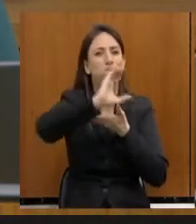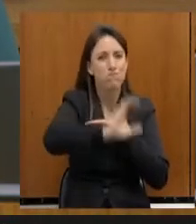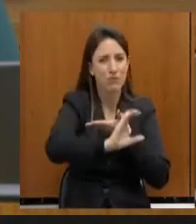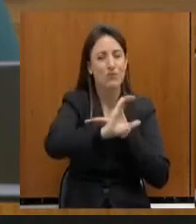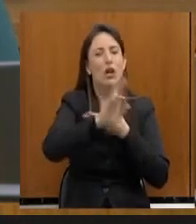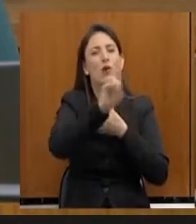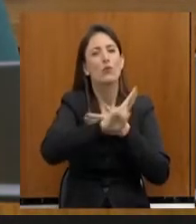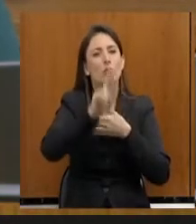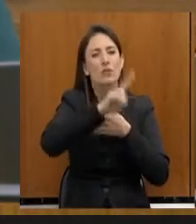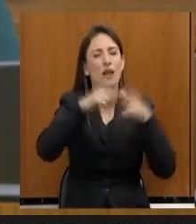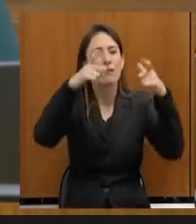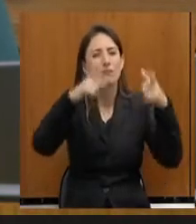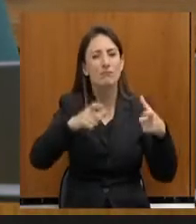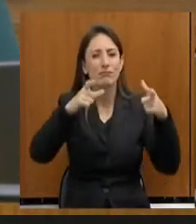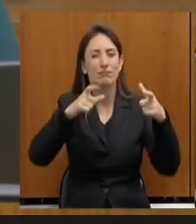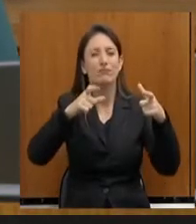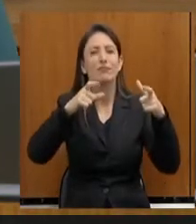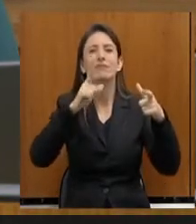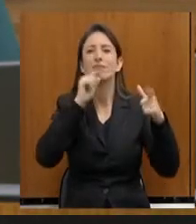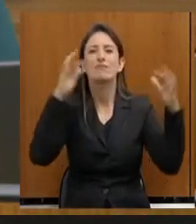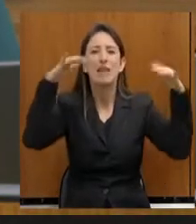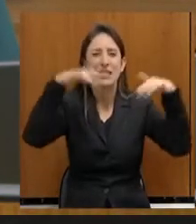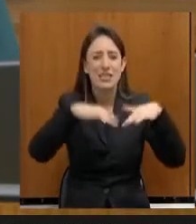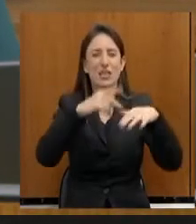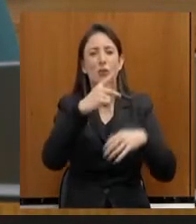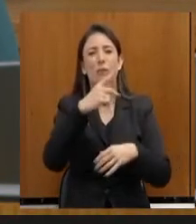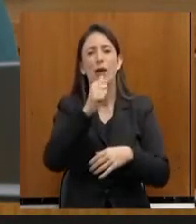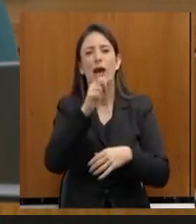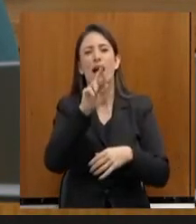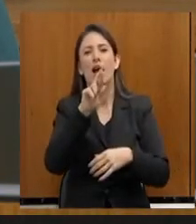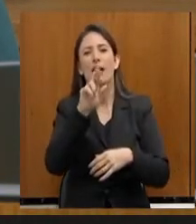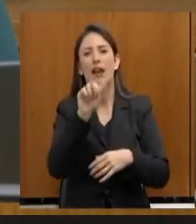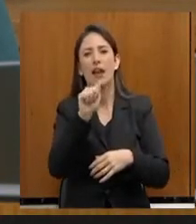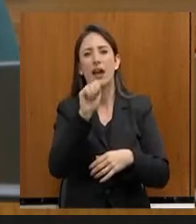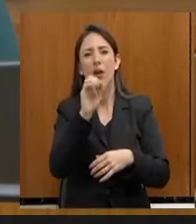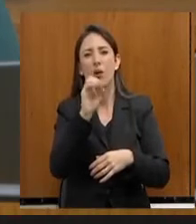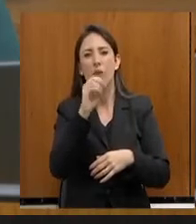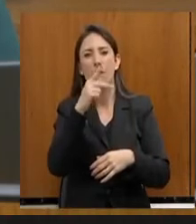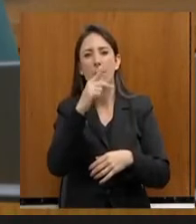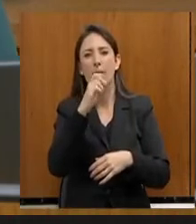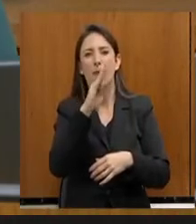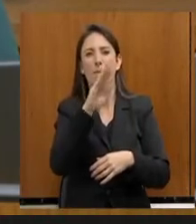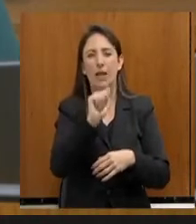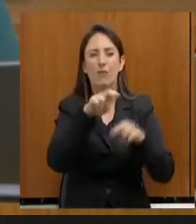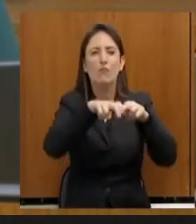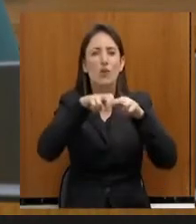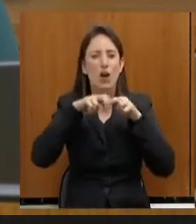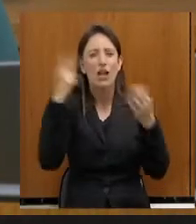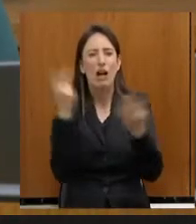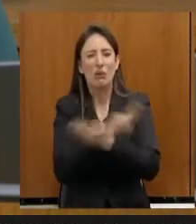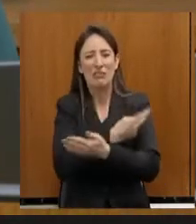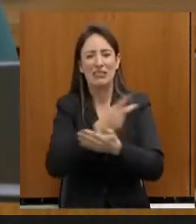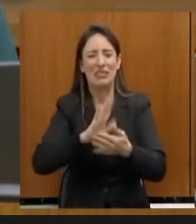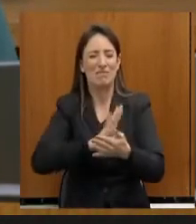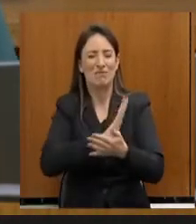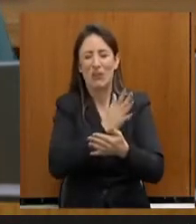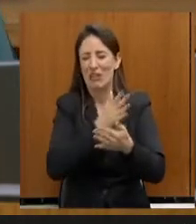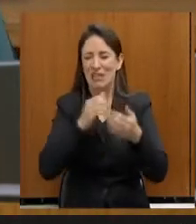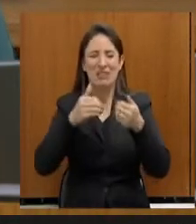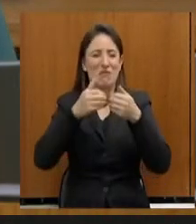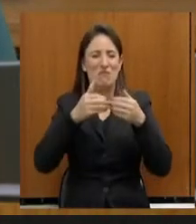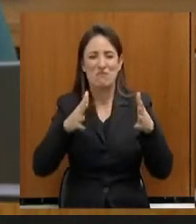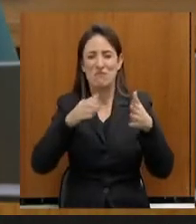do Paraopeba para reparação do dano ambiental causado pelo desastre de Brumadinho é esse